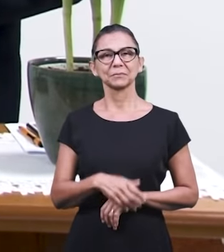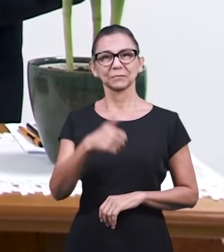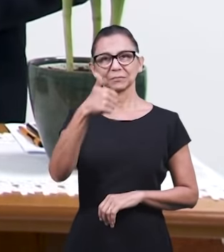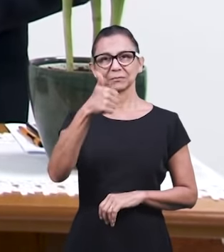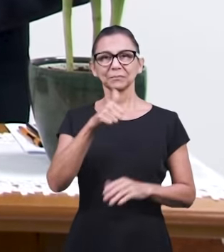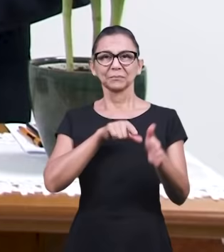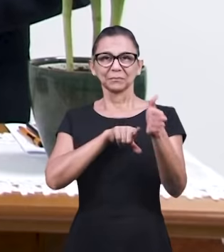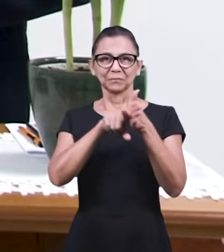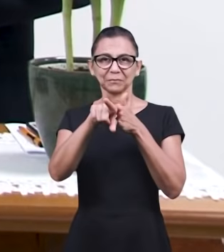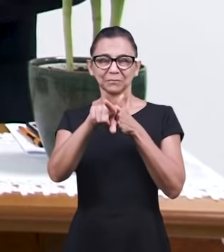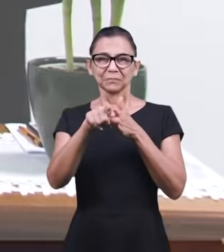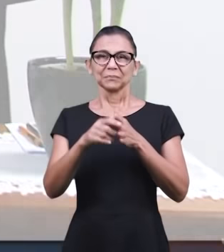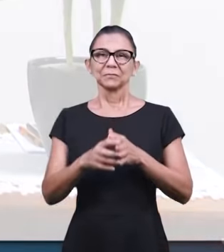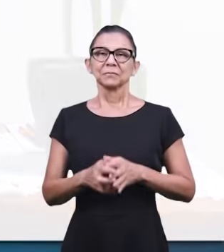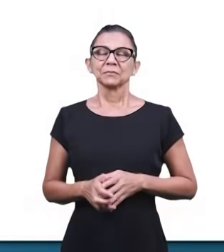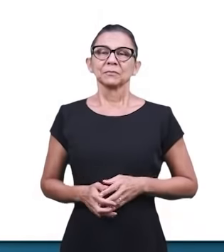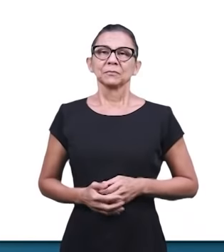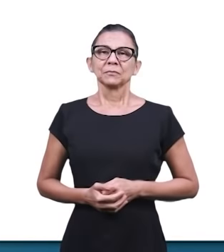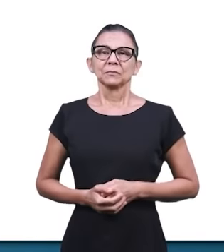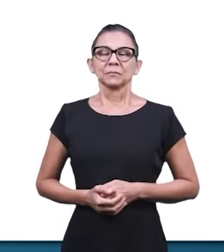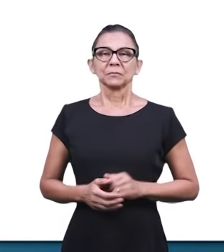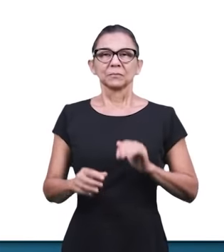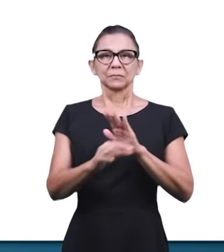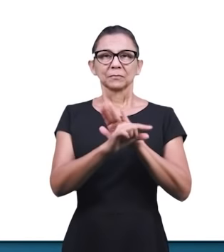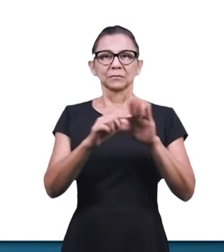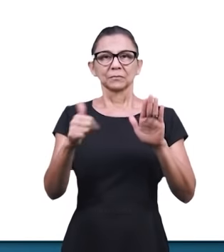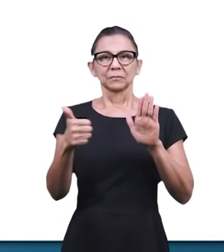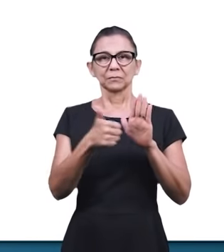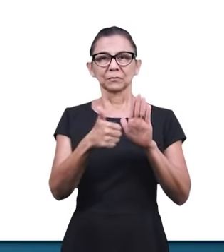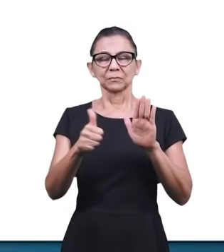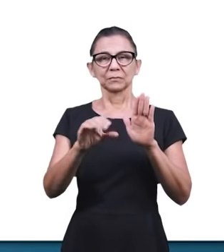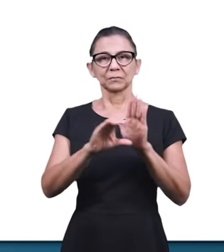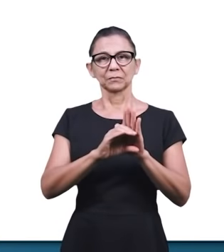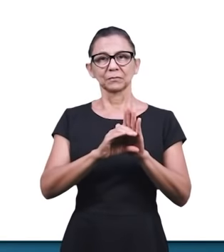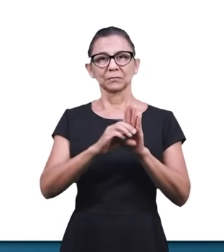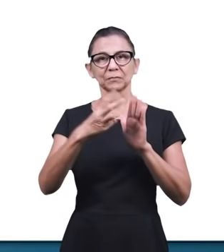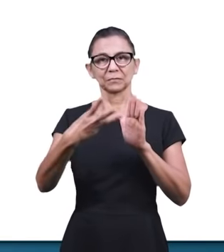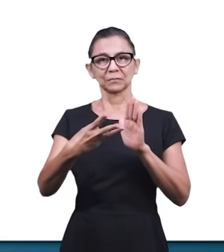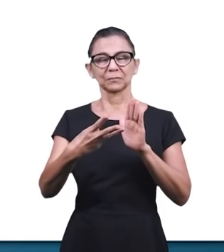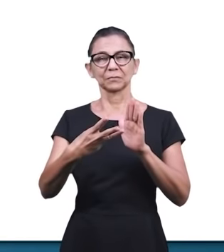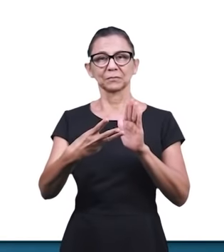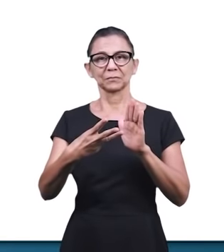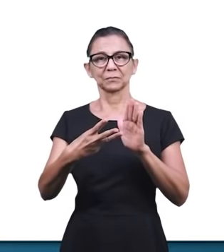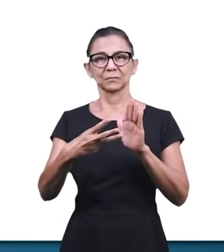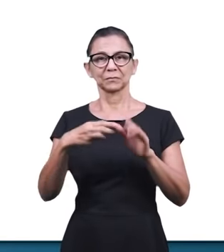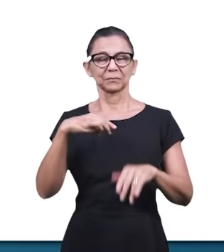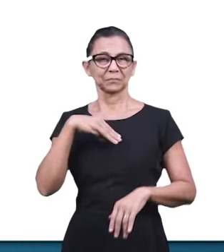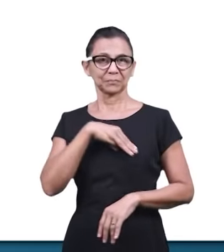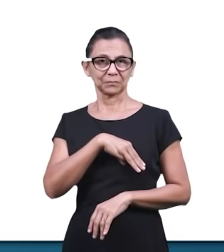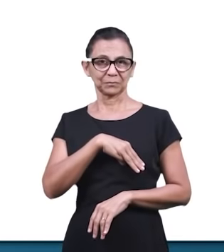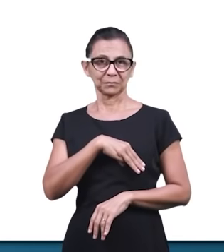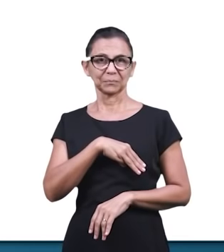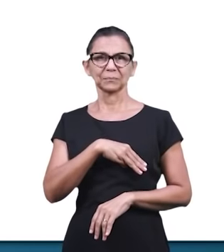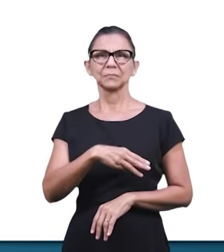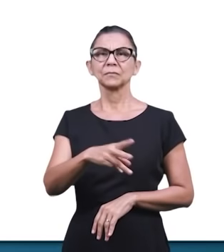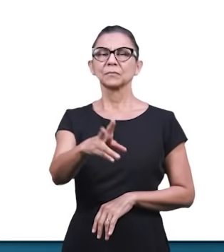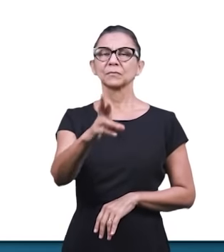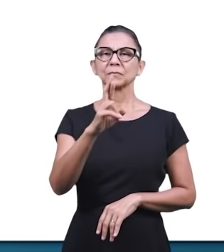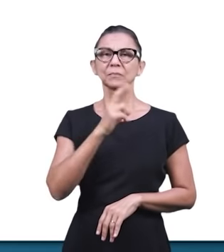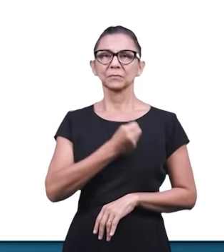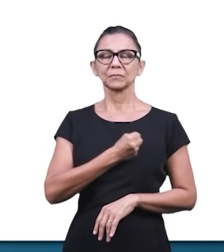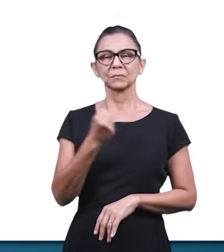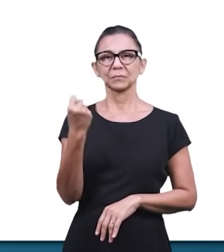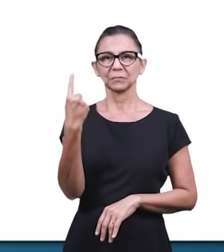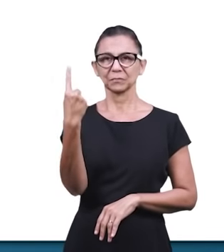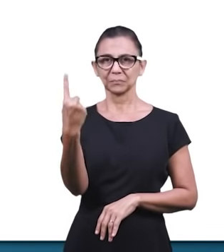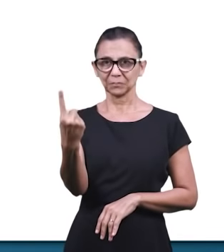nossa primeira pergunta. Lendo o versículo 11 do capítulo 3 do Evangelho de Mateus, responda,